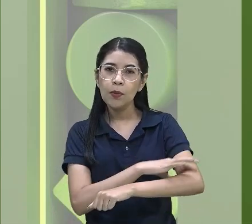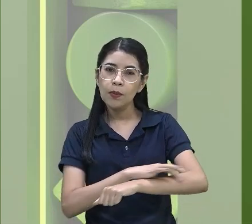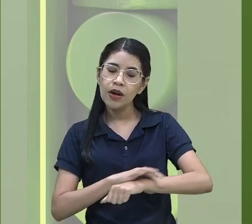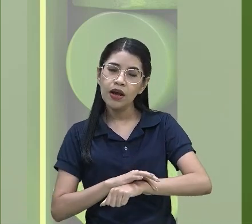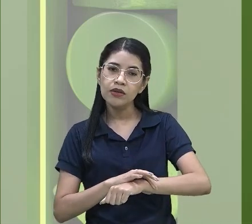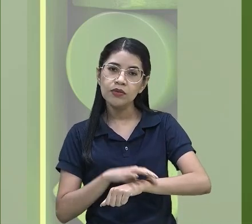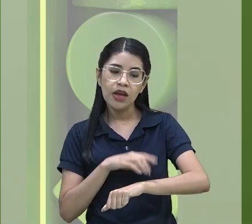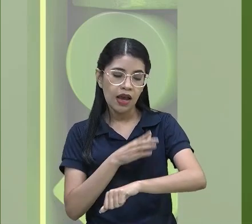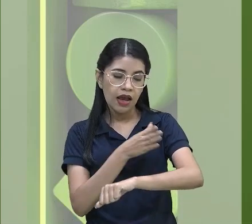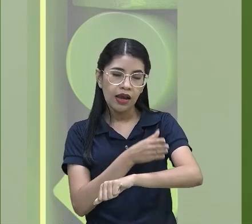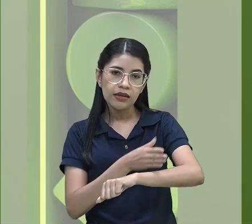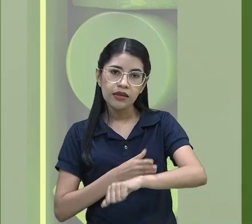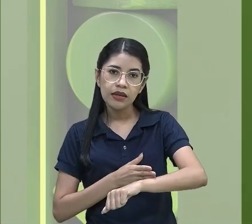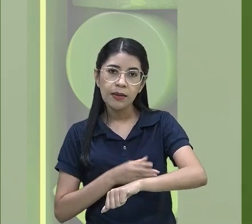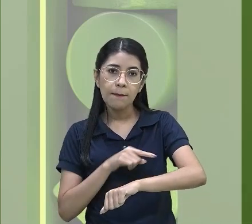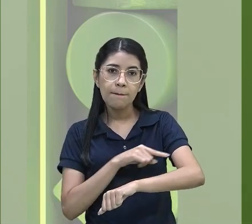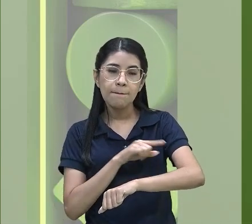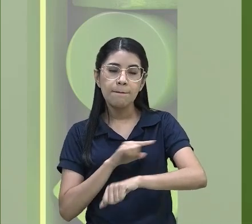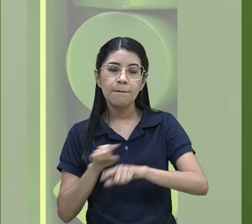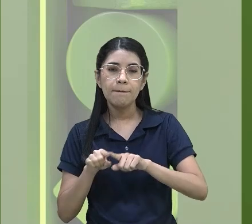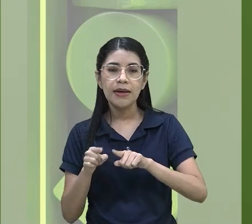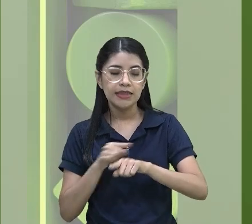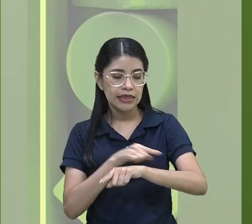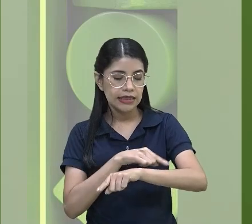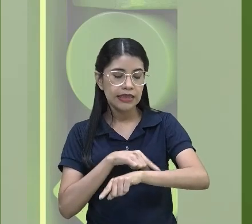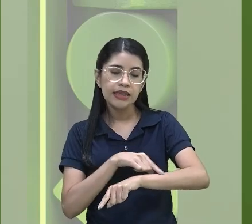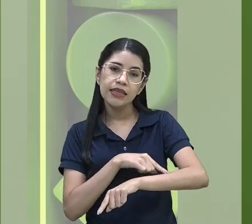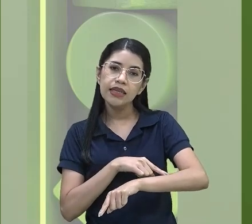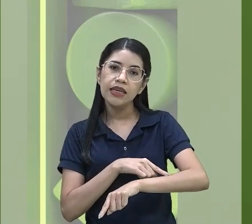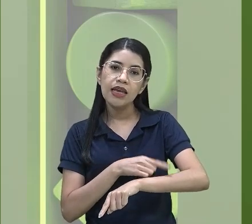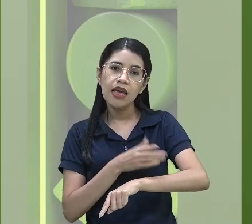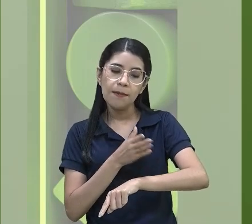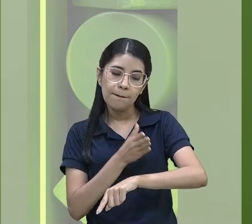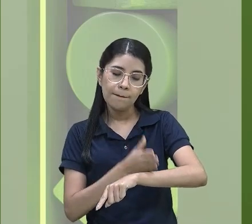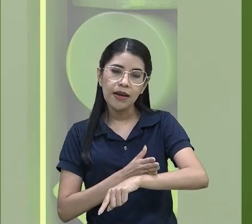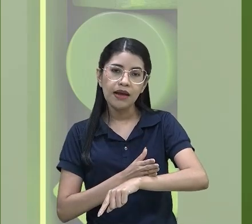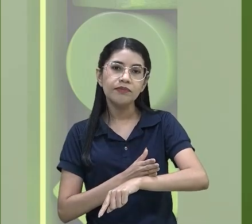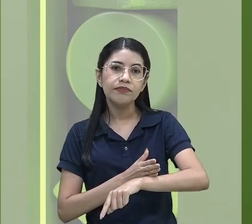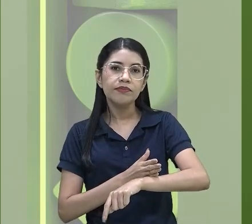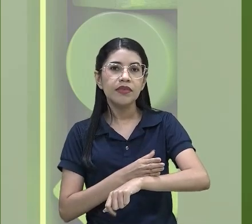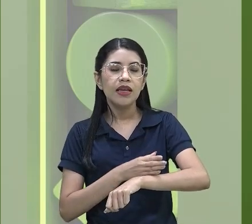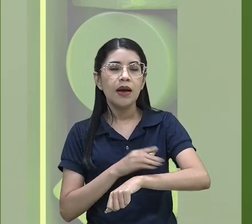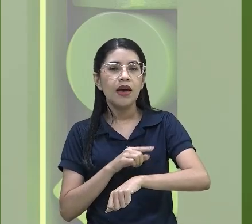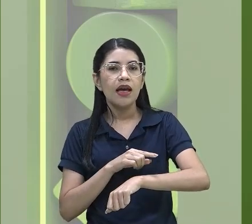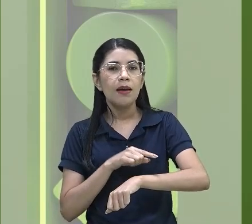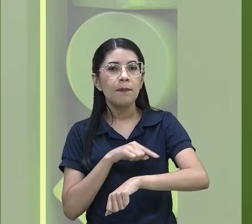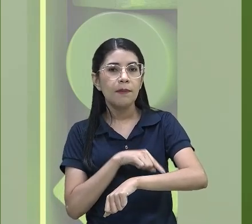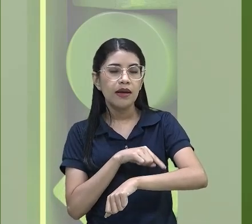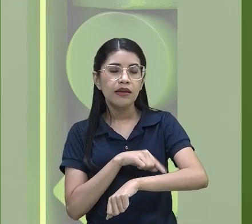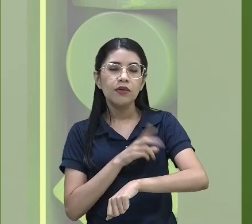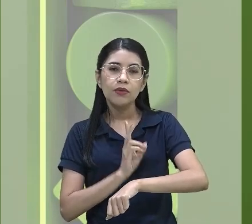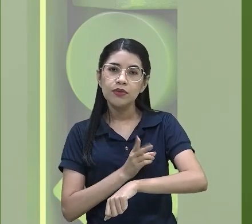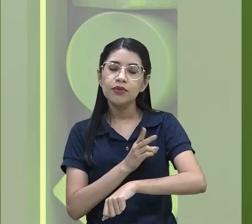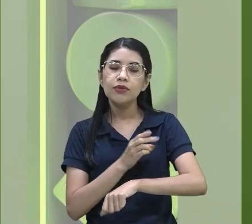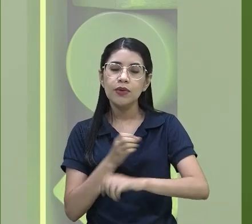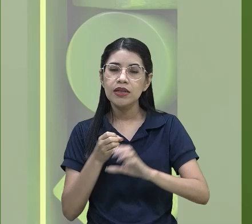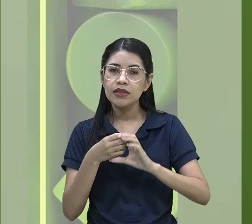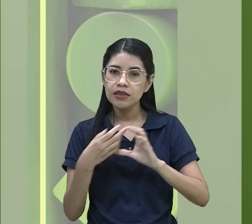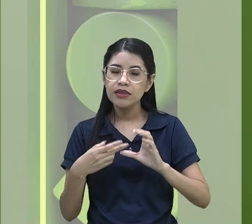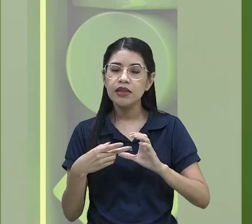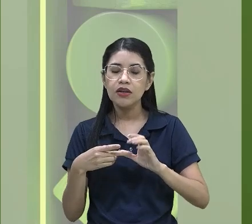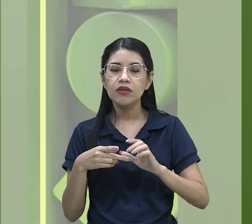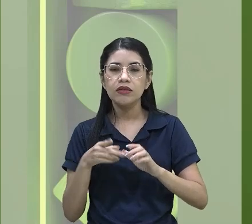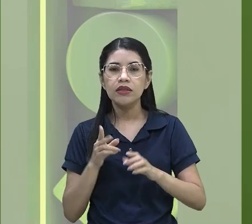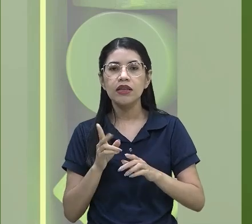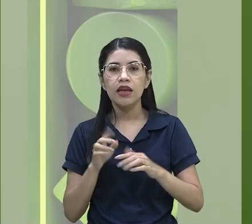ponta do braço, né, onde não tem mais o órgão, ainda tem células receptoras, né,